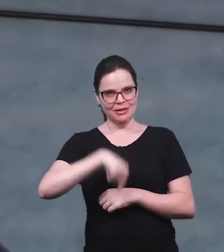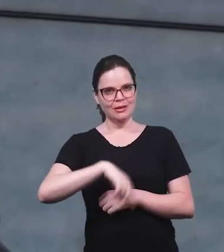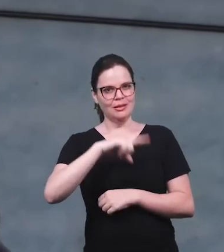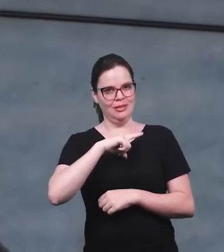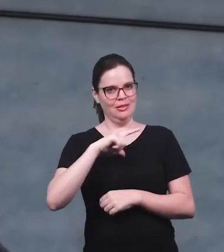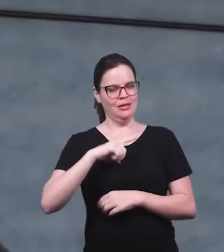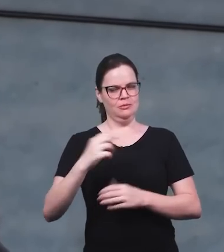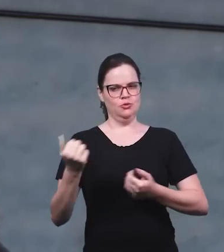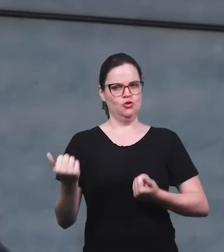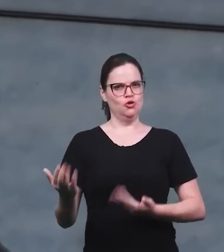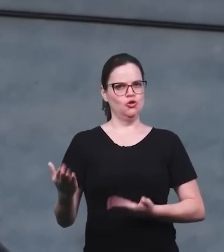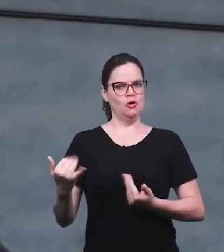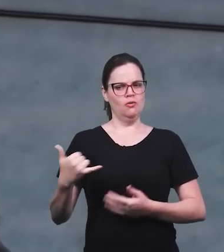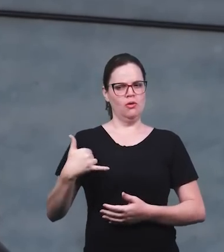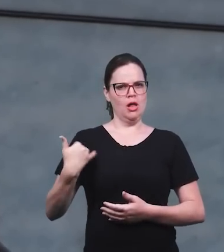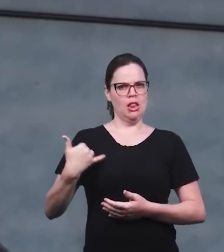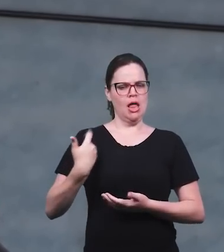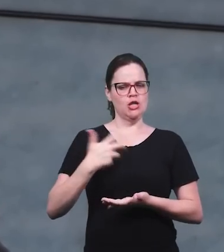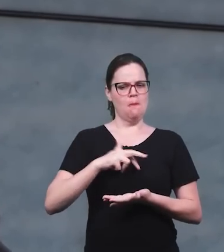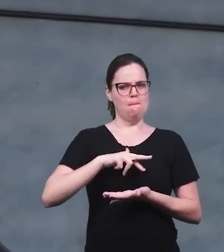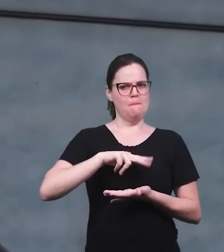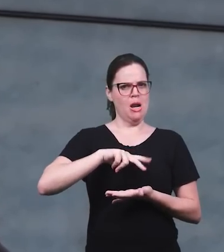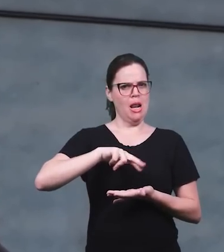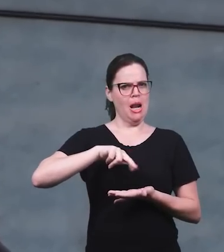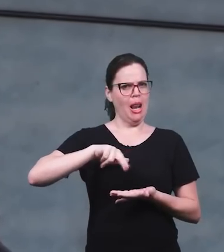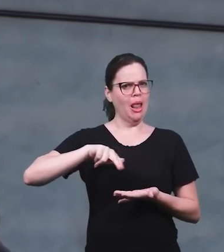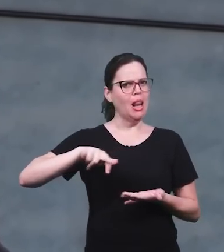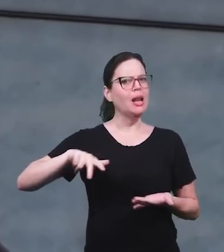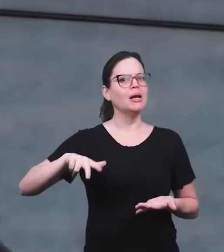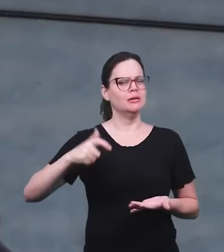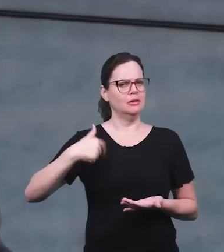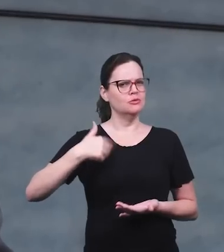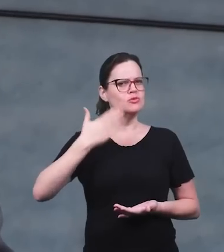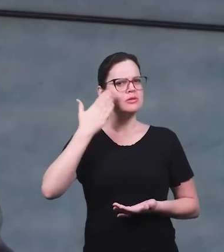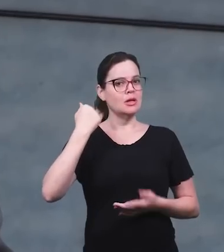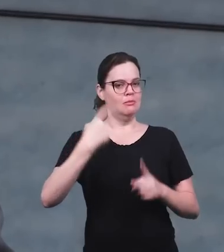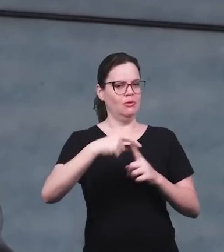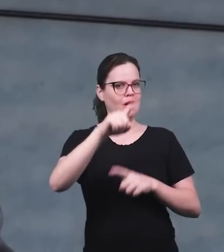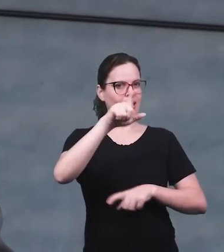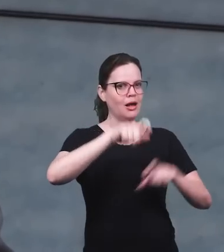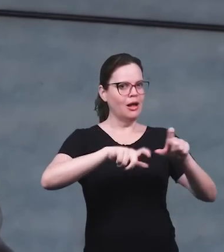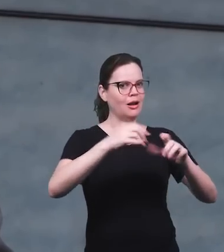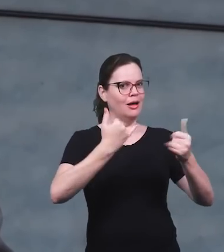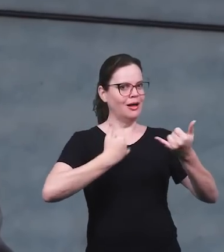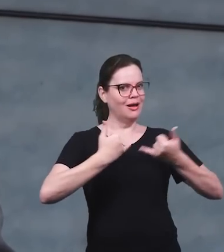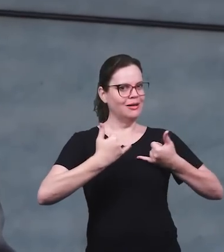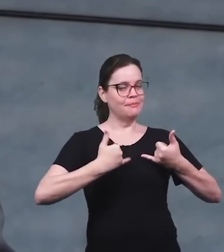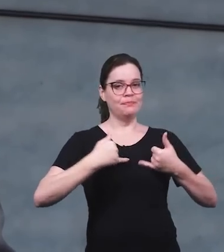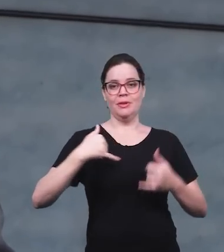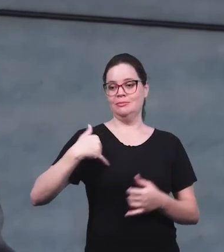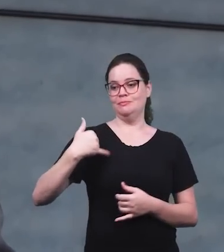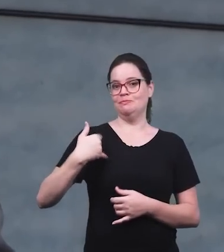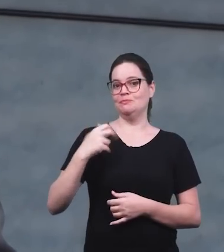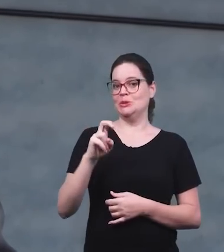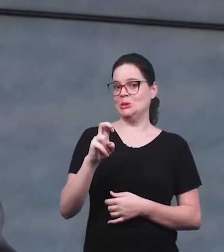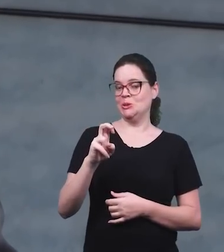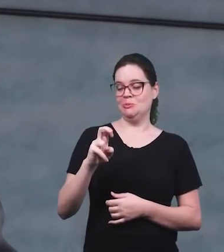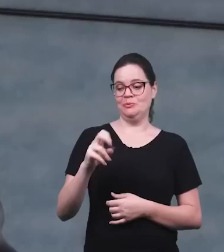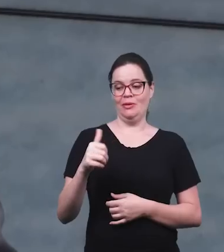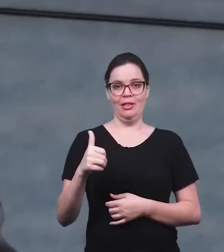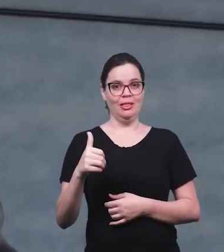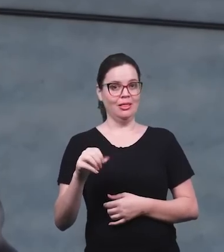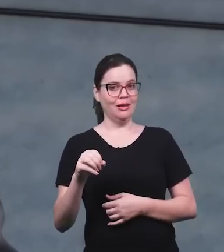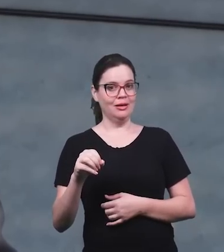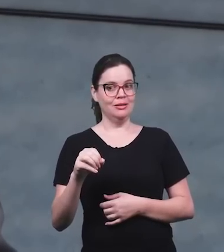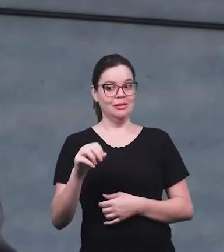só, tá? Tem jovens de todas as idades que assistem esse programa, eu sei disso, que vêm falar comigo. Tem jovens de 5 anos,